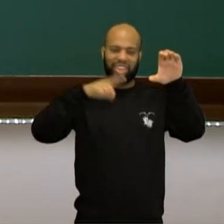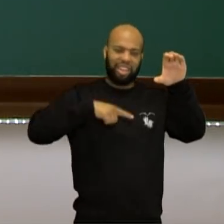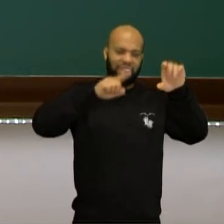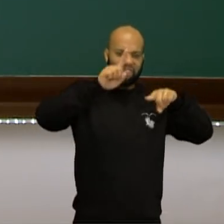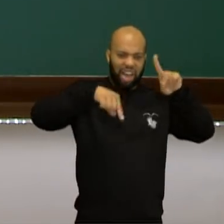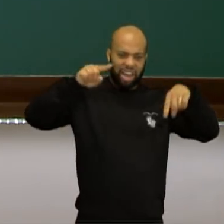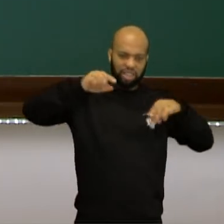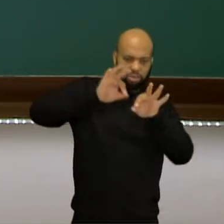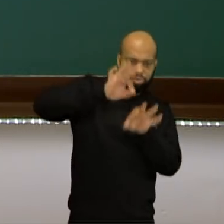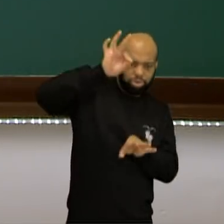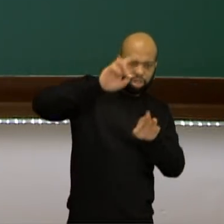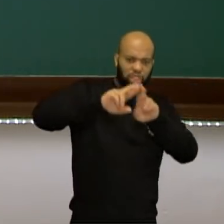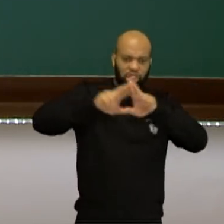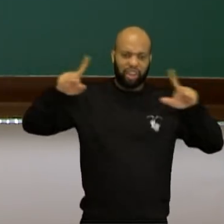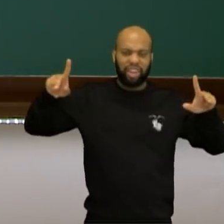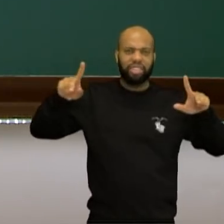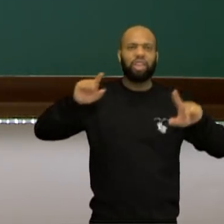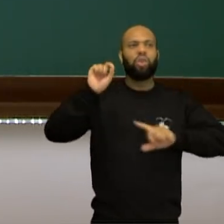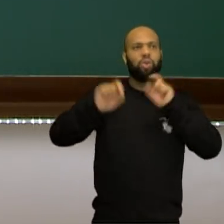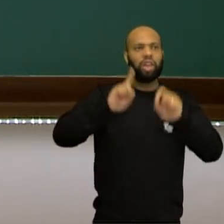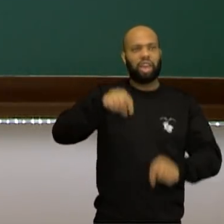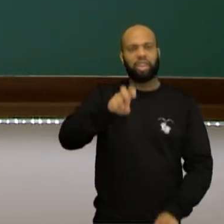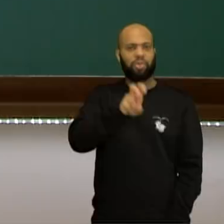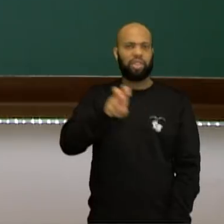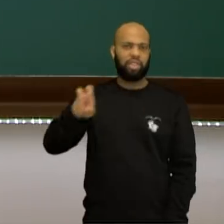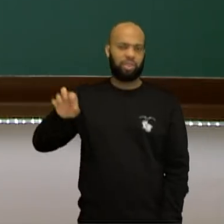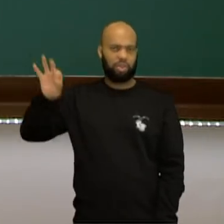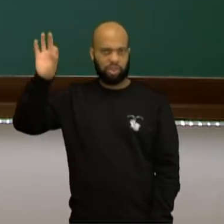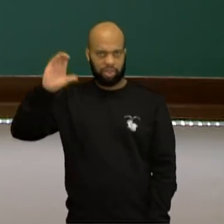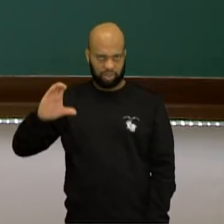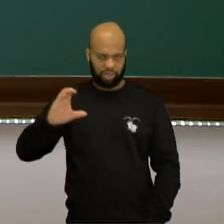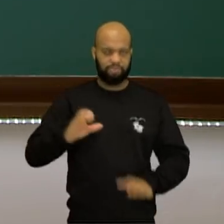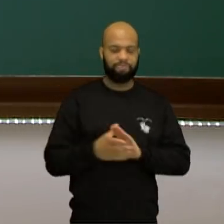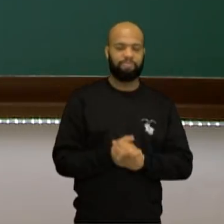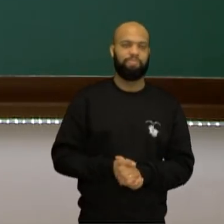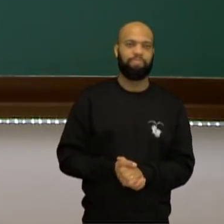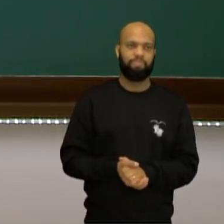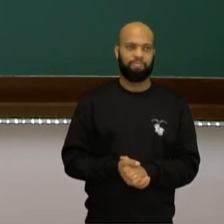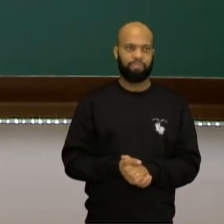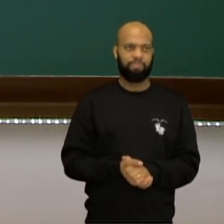quanto muda a temperatura, o quanto ela está oscilando. Tudo bem?